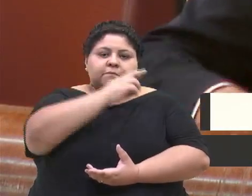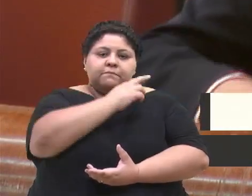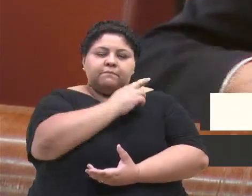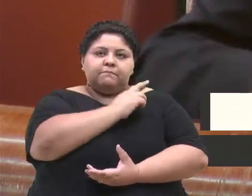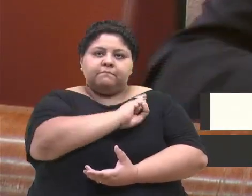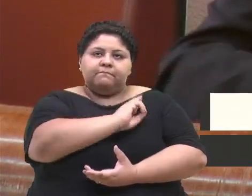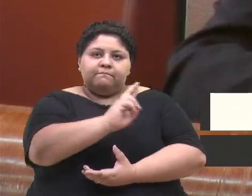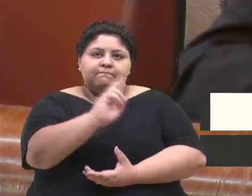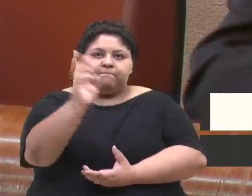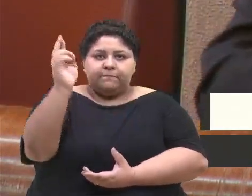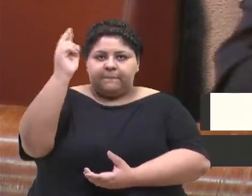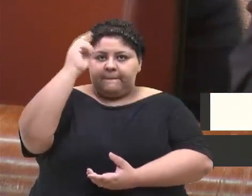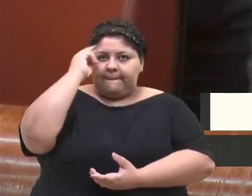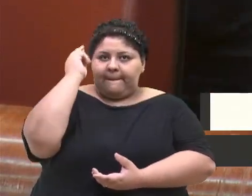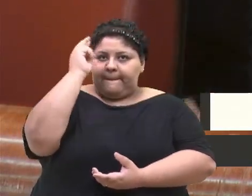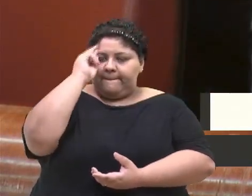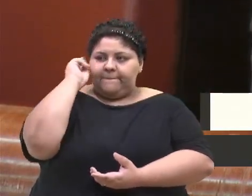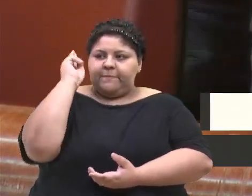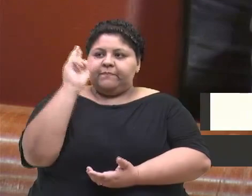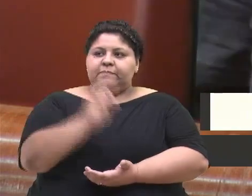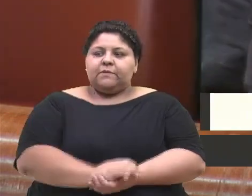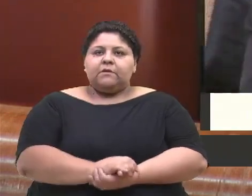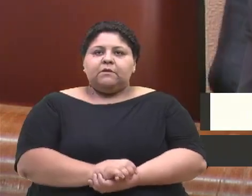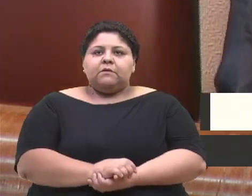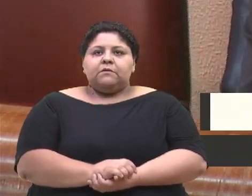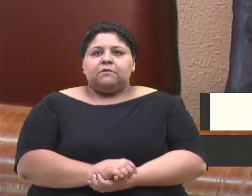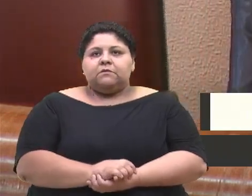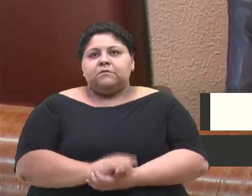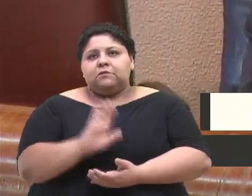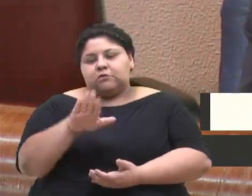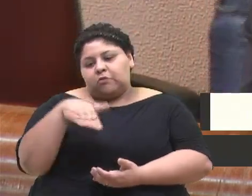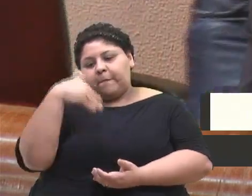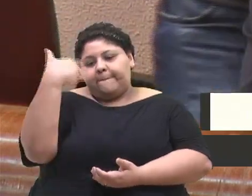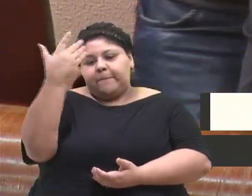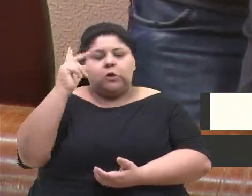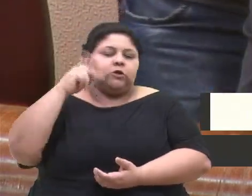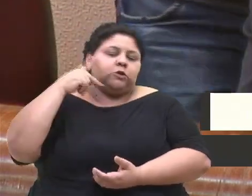Rafael Bueno. Próximo vereador inscrito, bancada do PS.